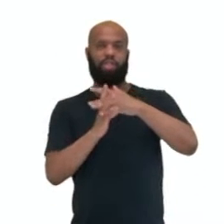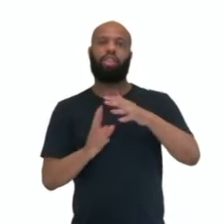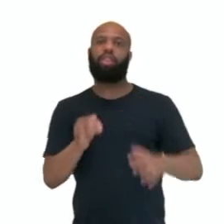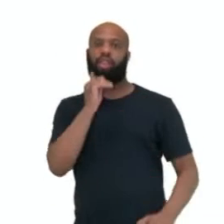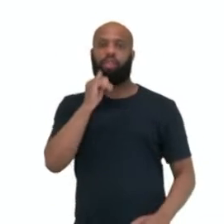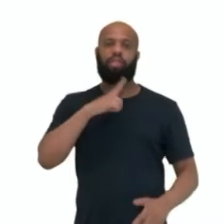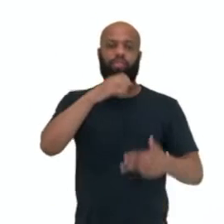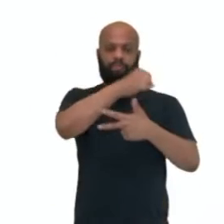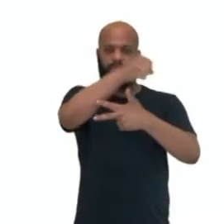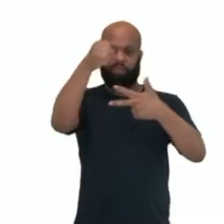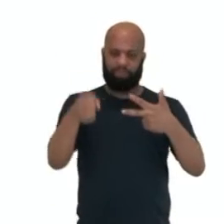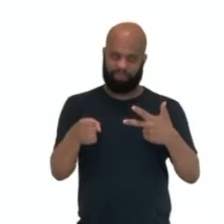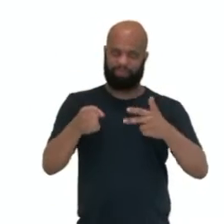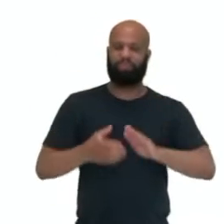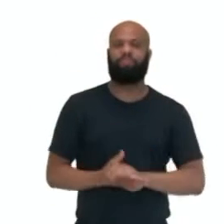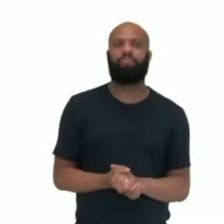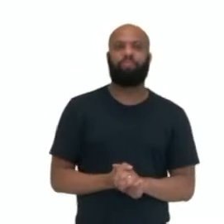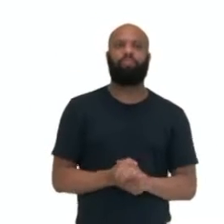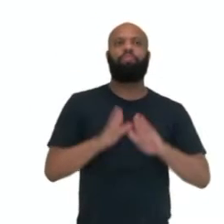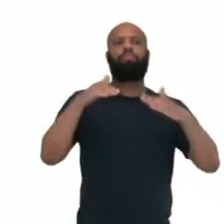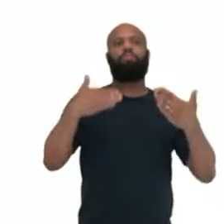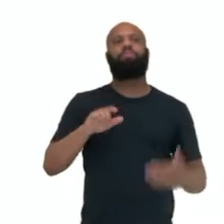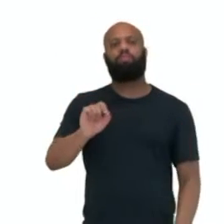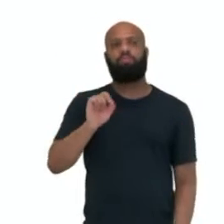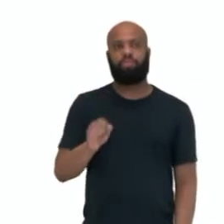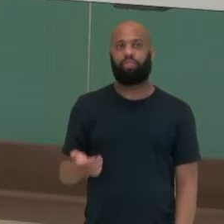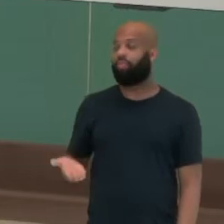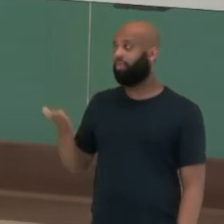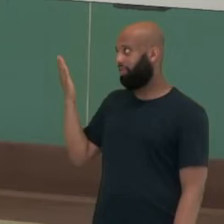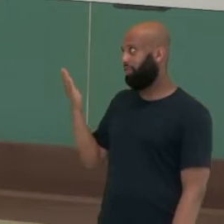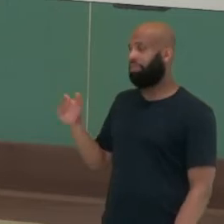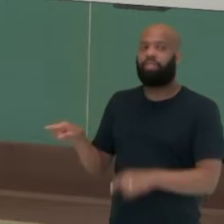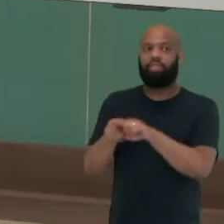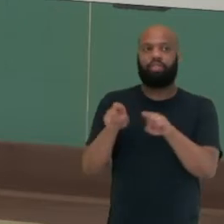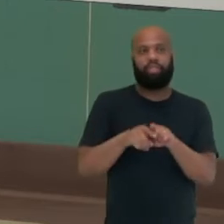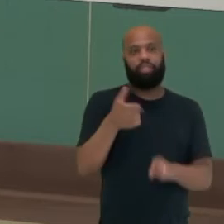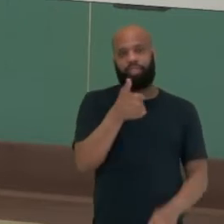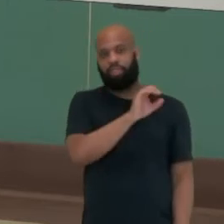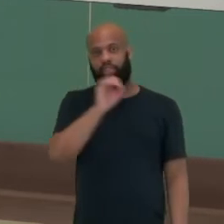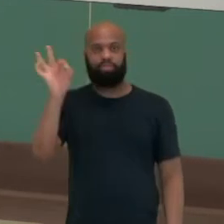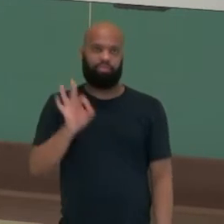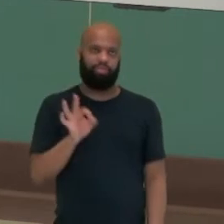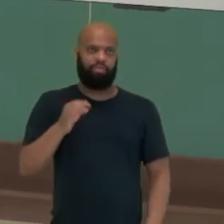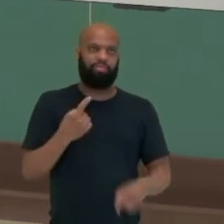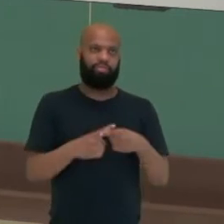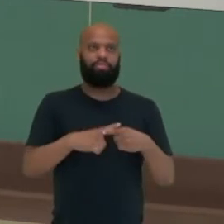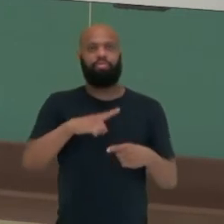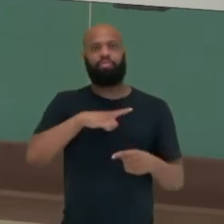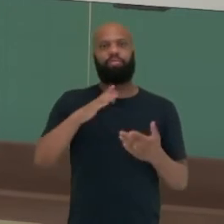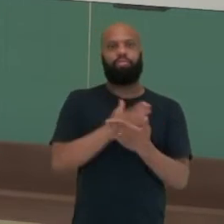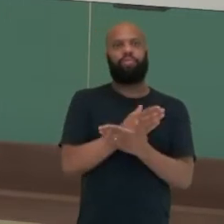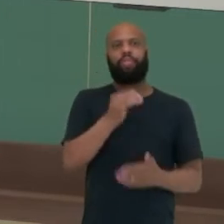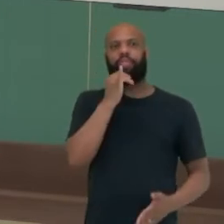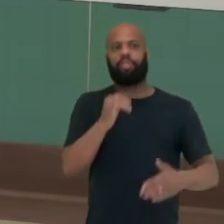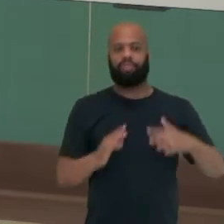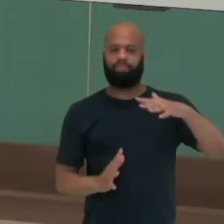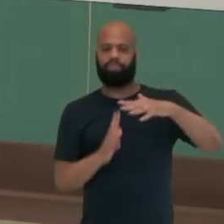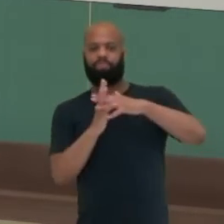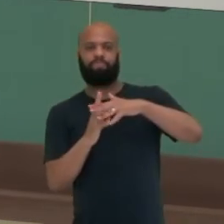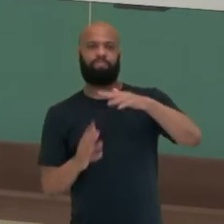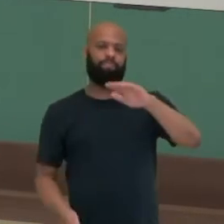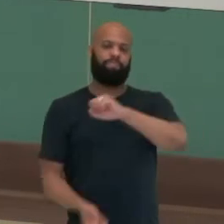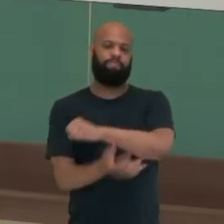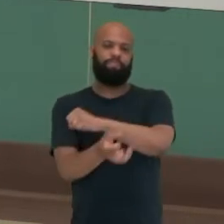dos poderes. Claro que isso aqui também não é 100%, né? Obviamente, abuso de poder, corrupção, a